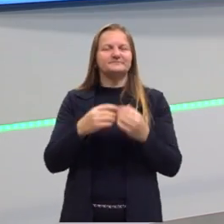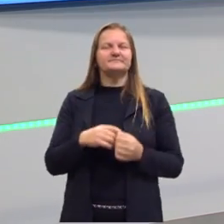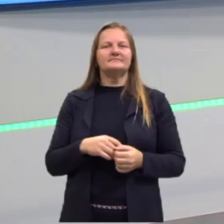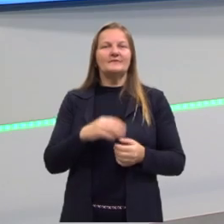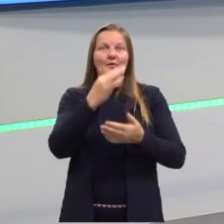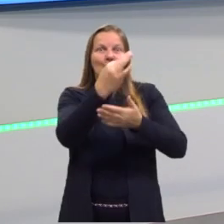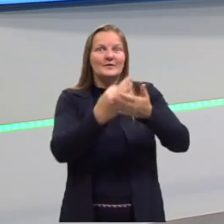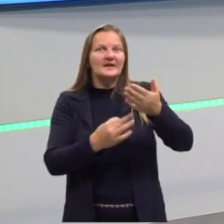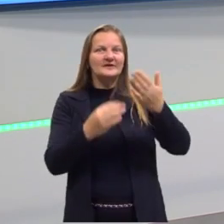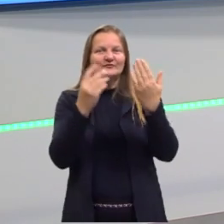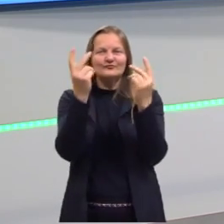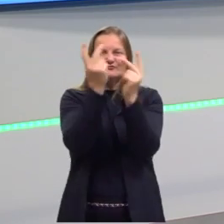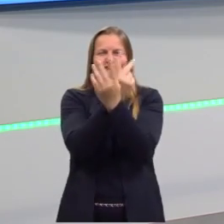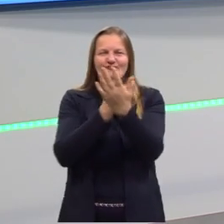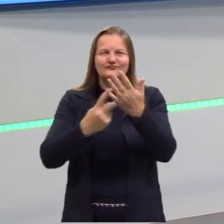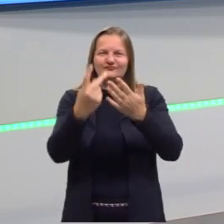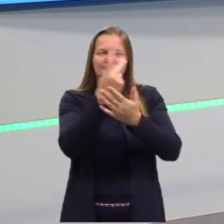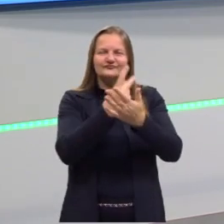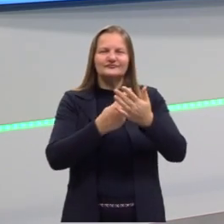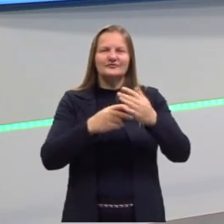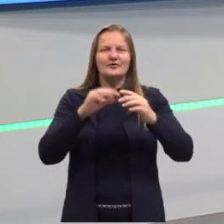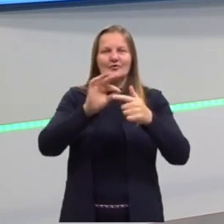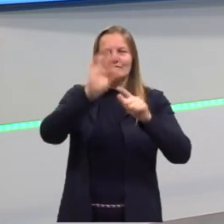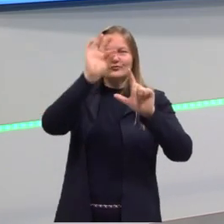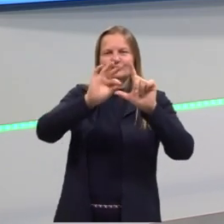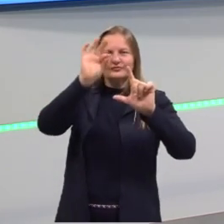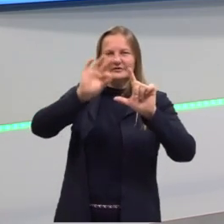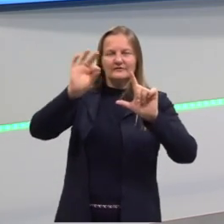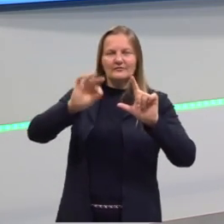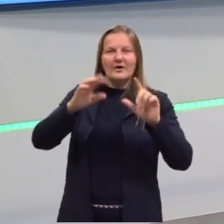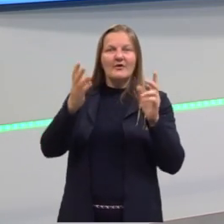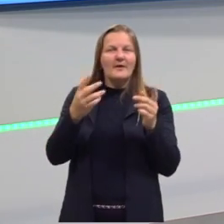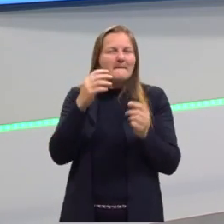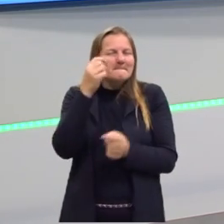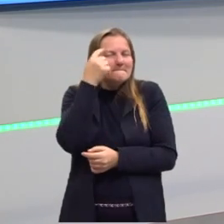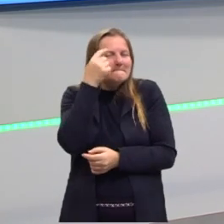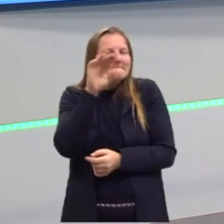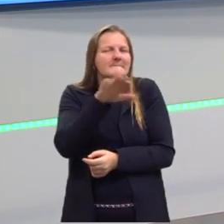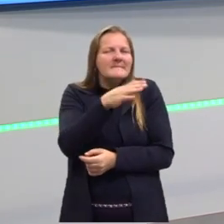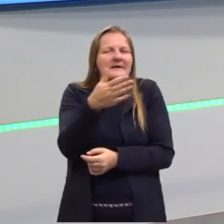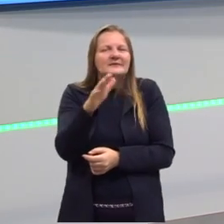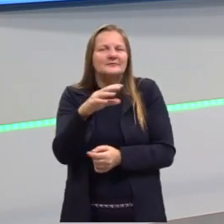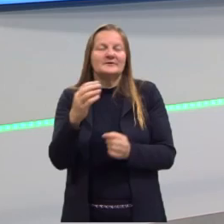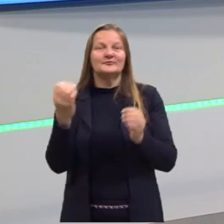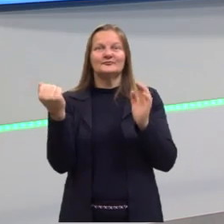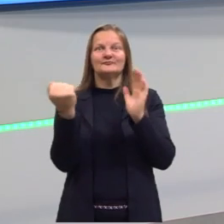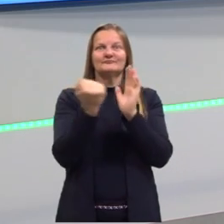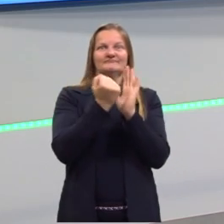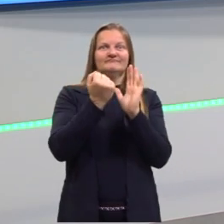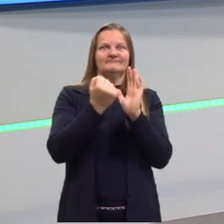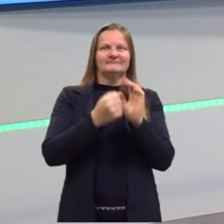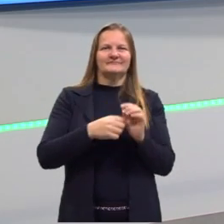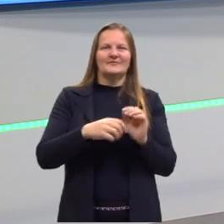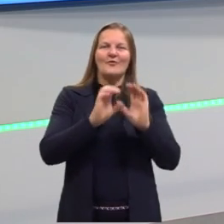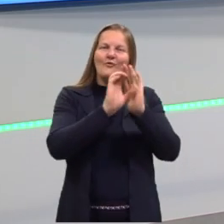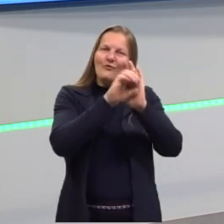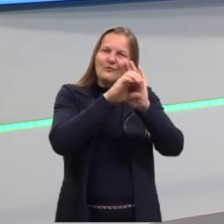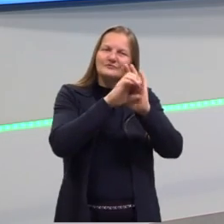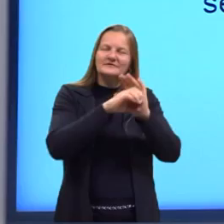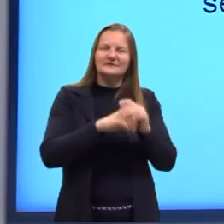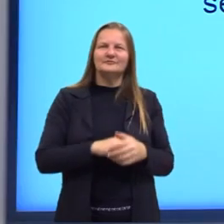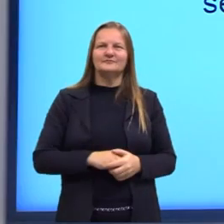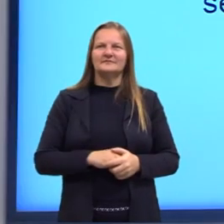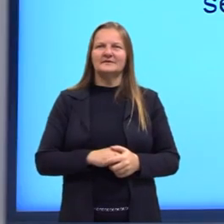Quando possível aí gráficos eu trouxe para vocês uma imagem que mais ou menos ajuda a gente entender esse conceito